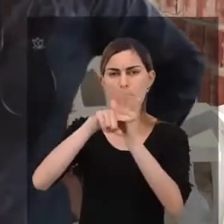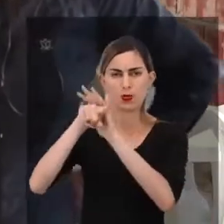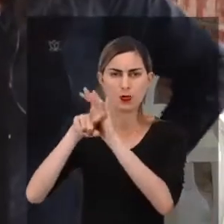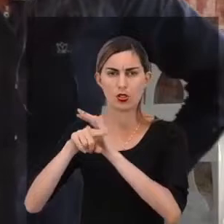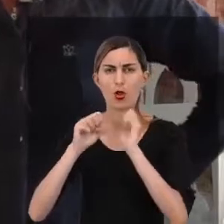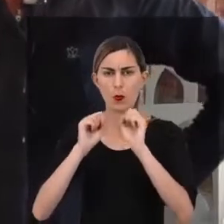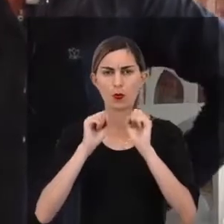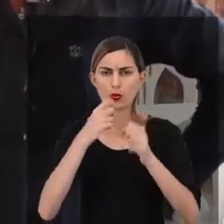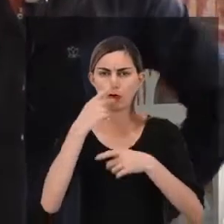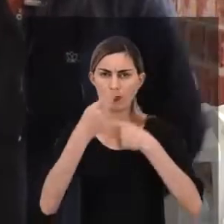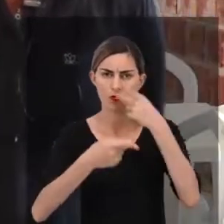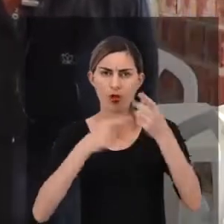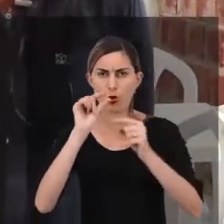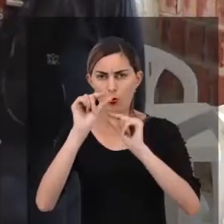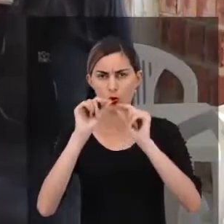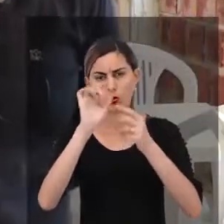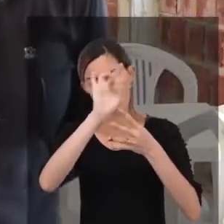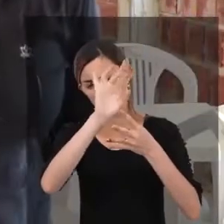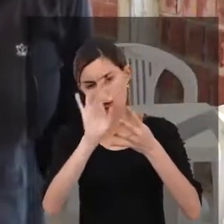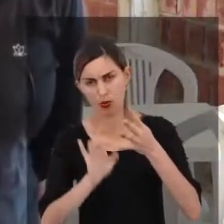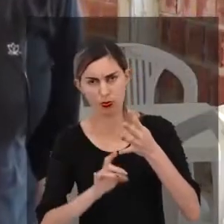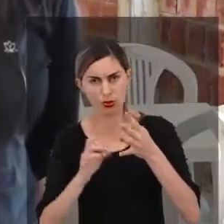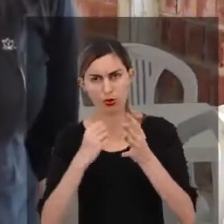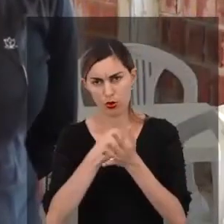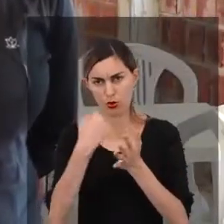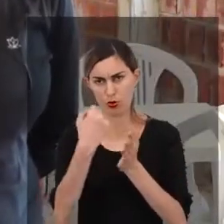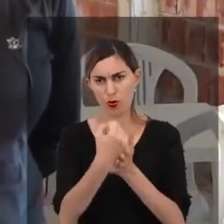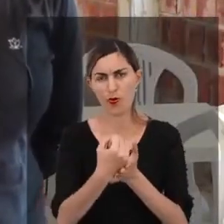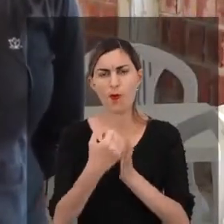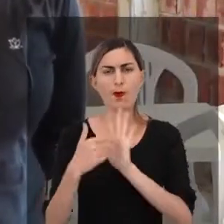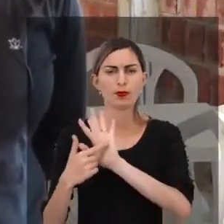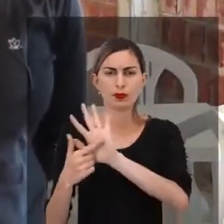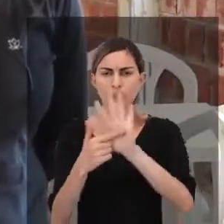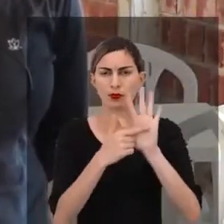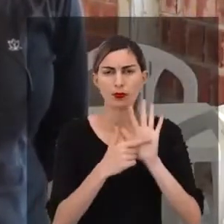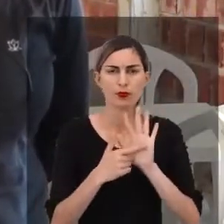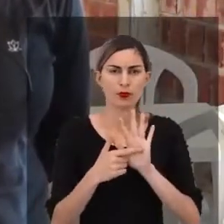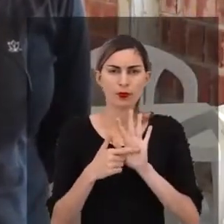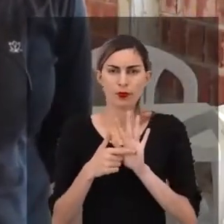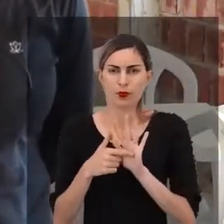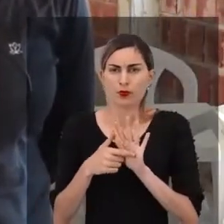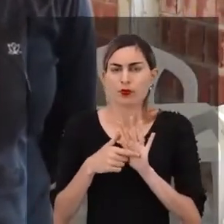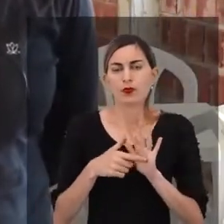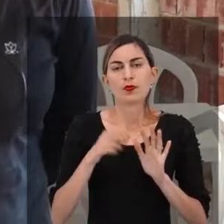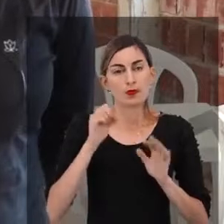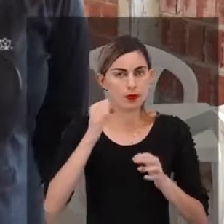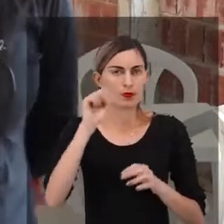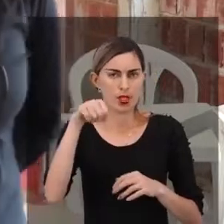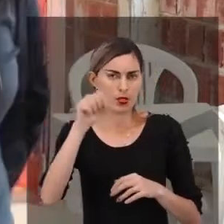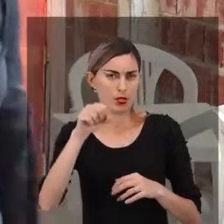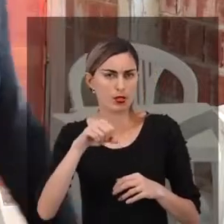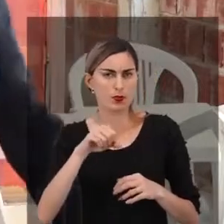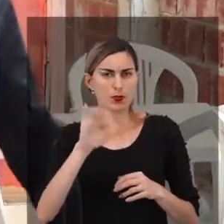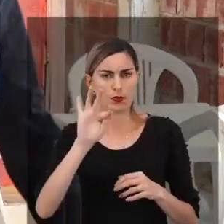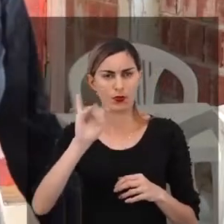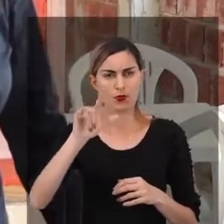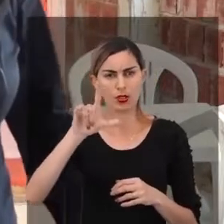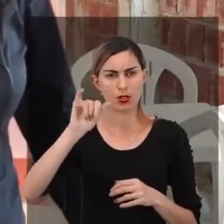fichas de inspeções. Você poderia falar um pouquinho de cada um desses documentos? Apresentar rapidinho para a gente? Sim,